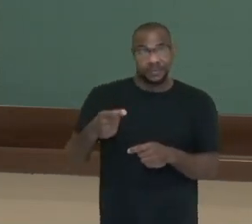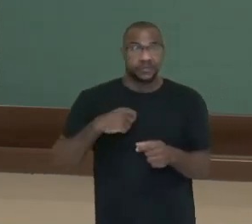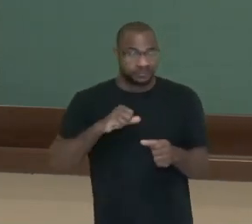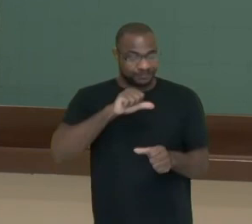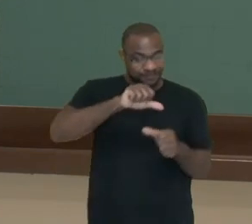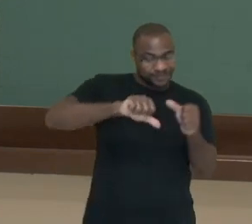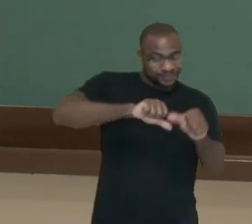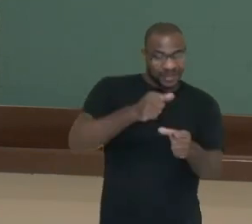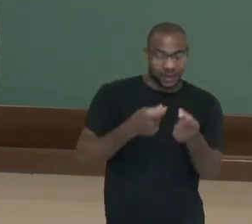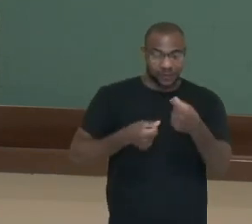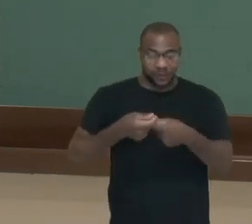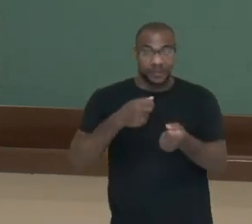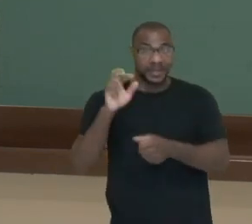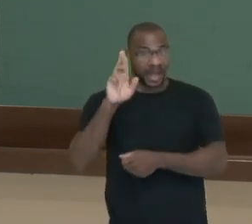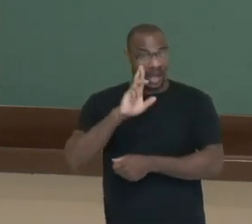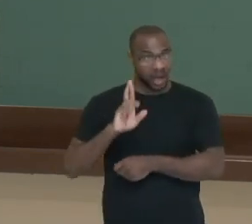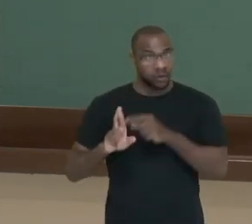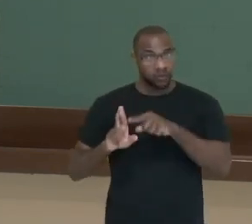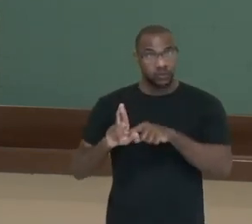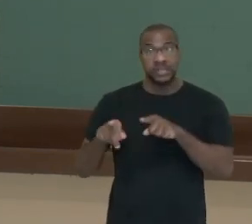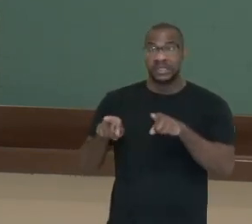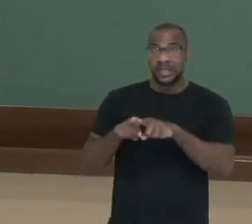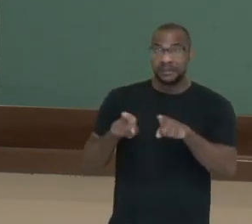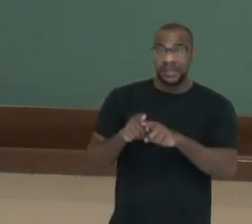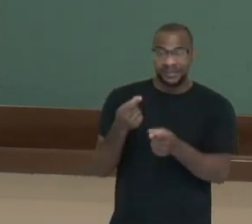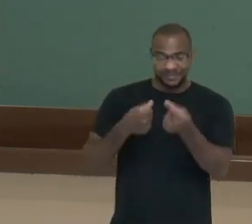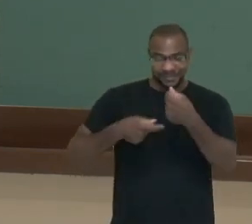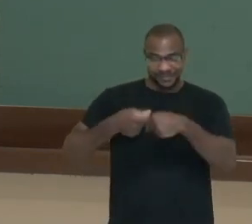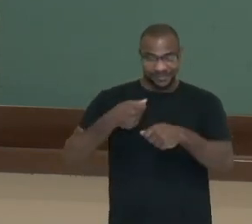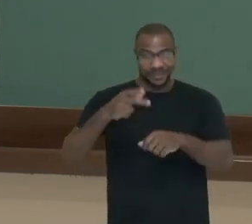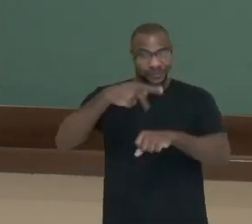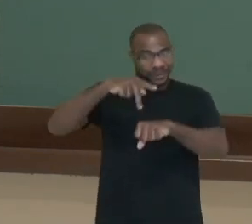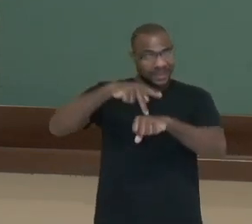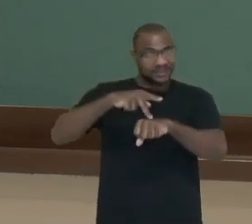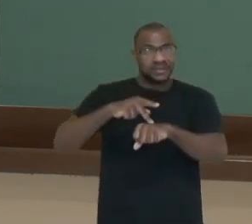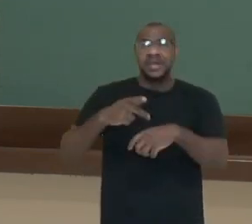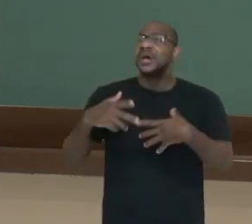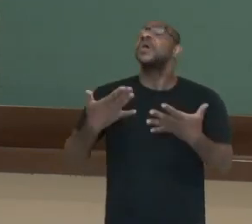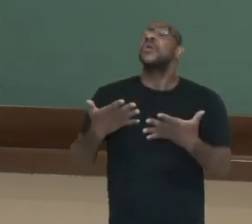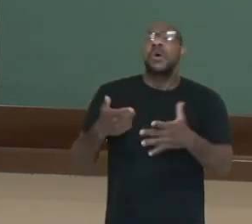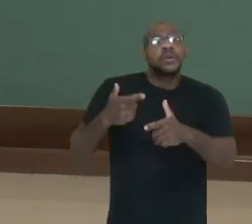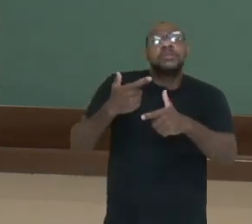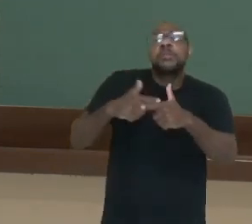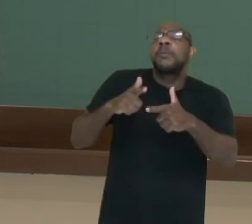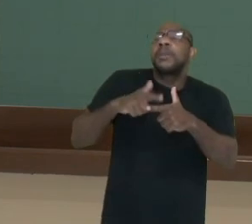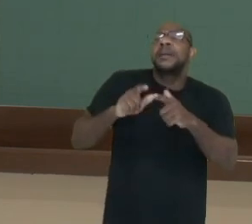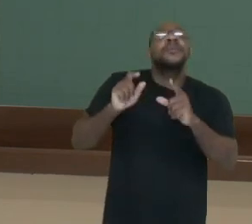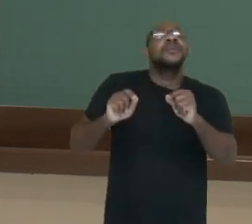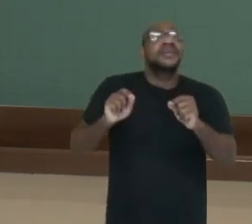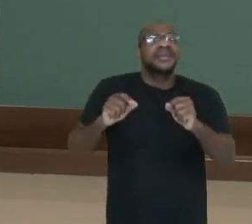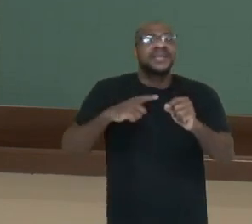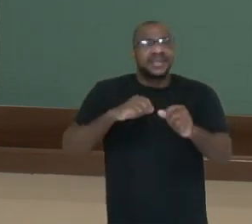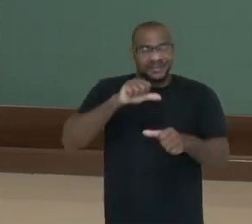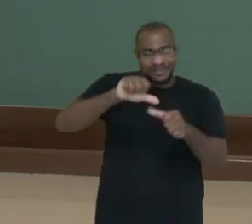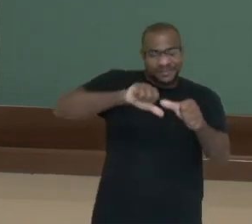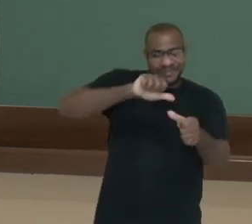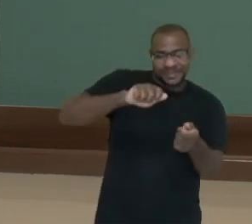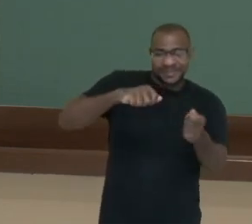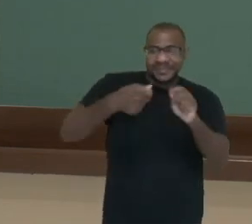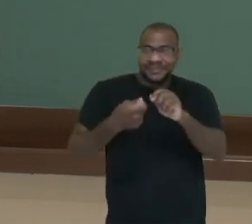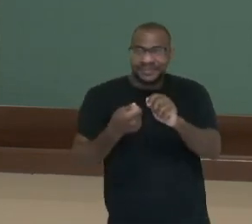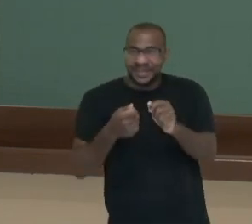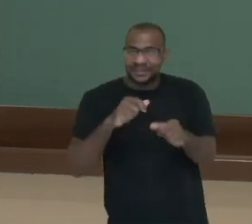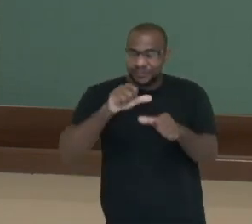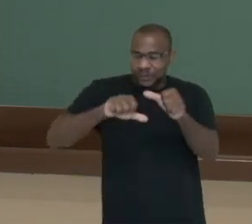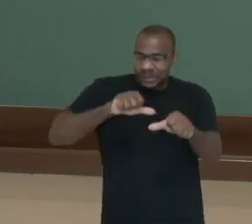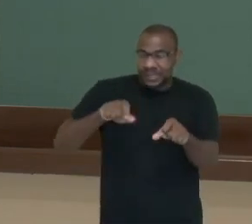transição da economia da Rússia e seu quadro econômico, escreva quais são as consequências dessa transição e quais são